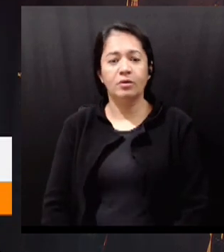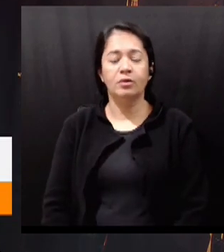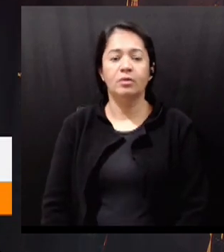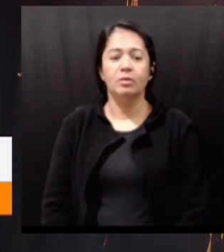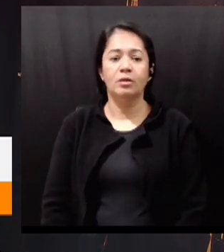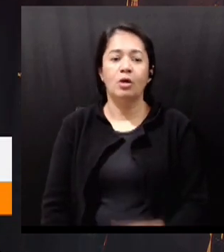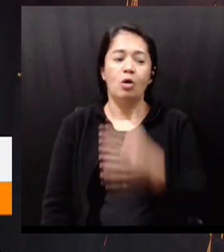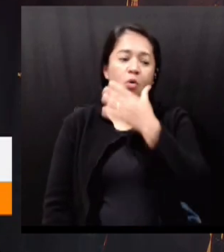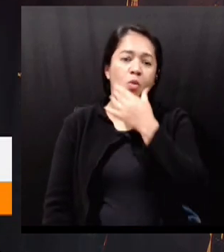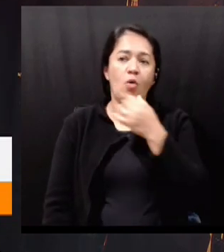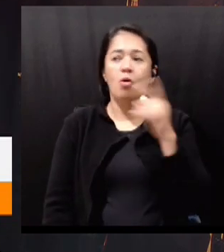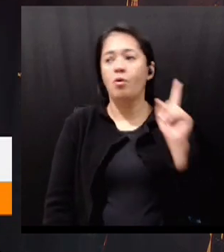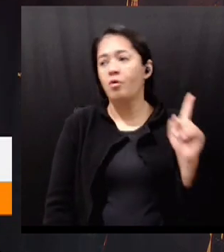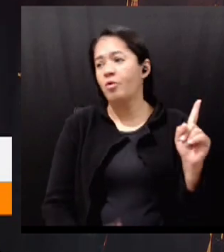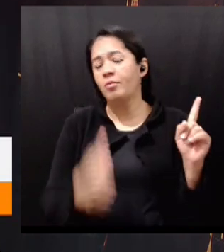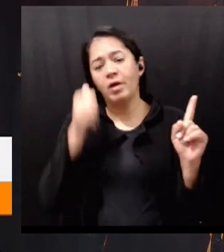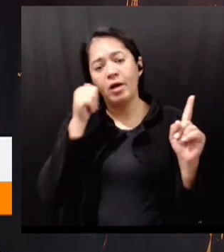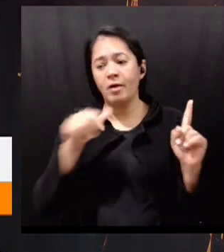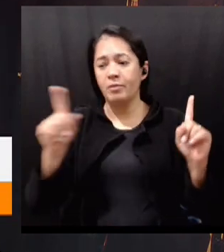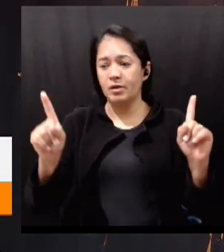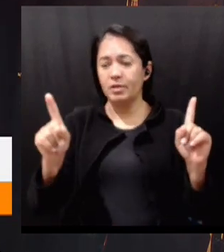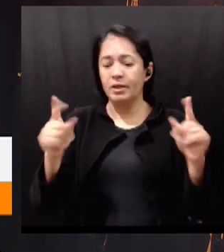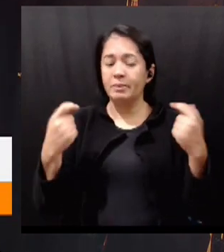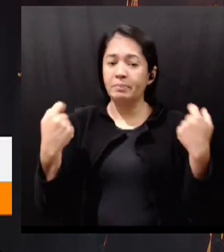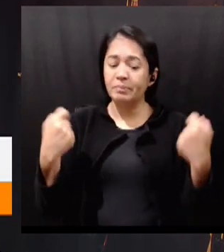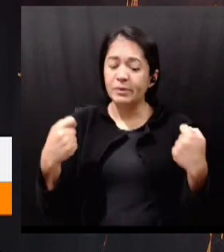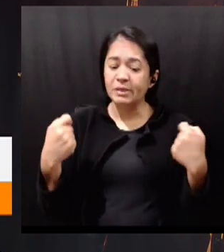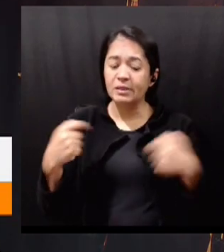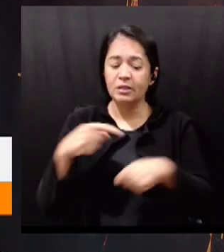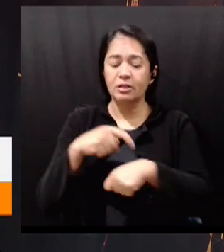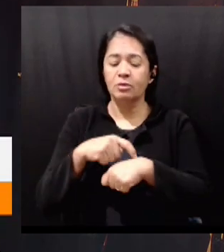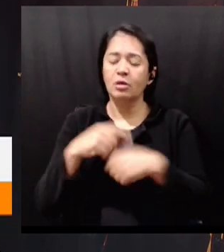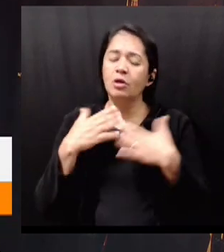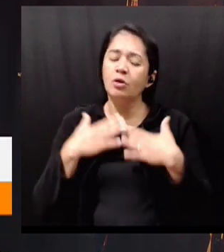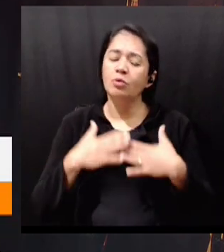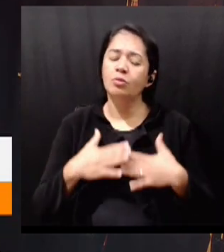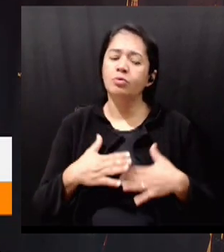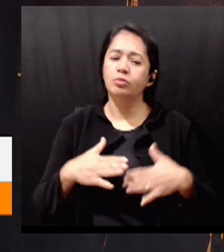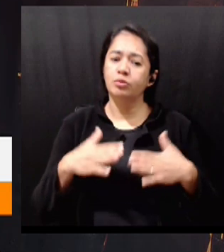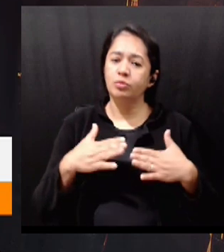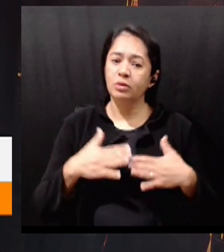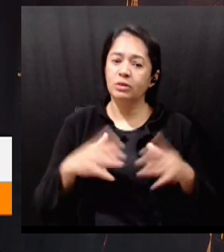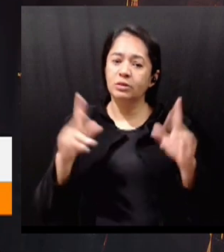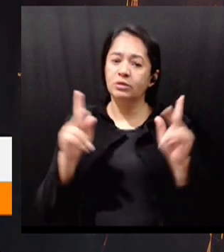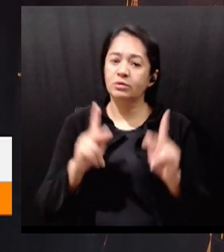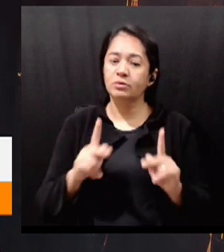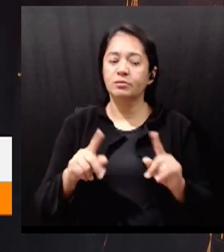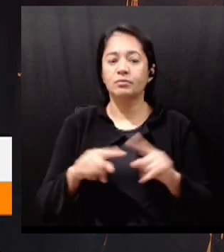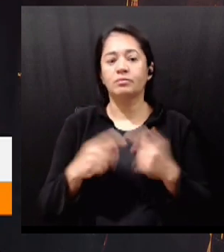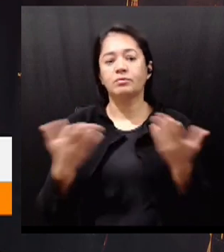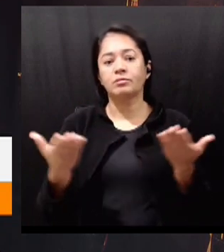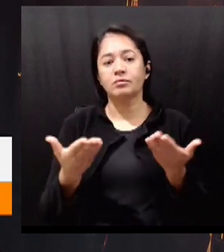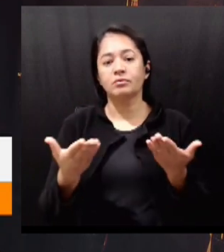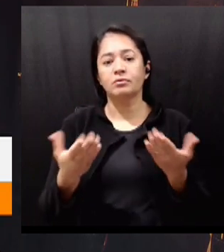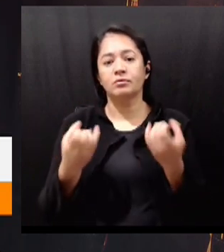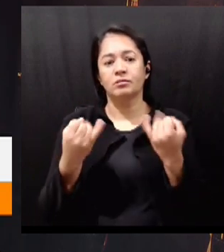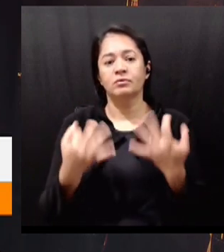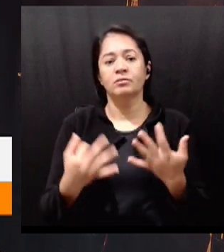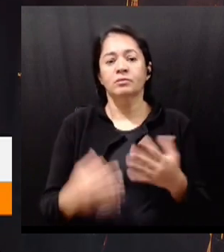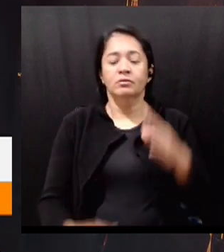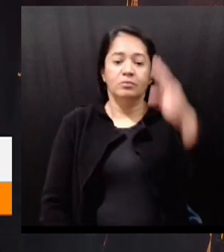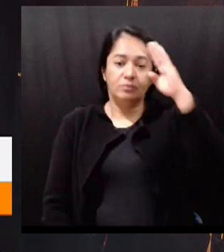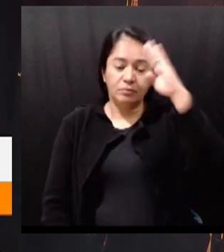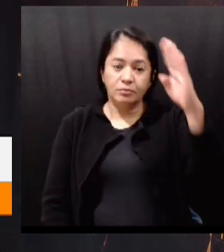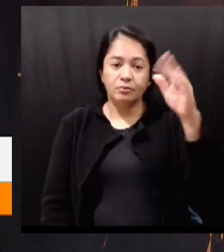gente precisa ter esse momento de descanso, de tranquilidade, de paz. Mas hoje a gente fala especificamente da mulher multitarefas,